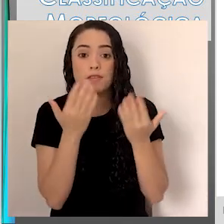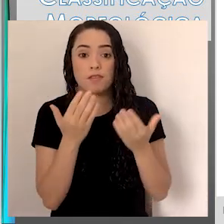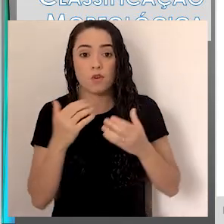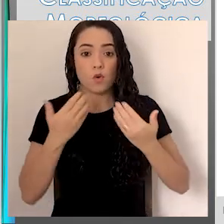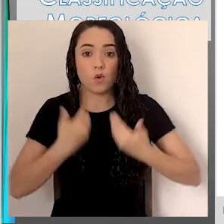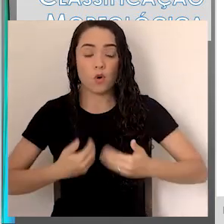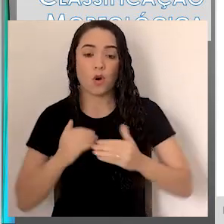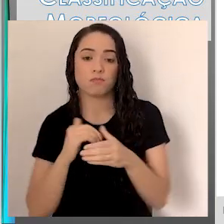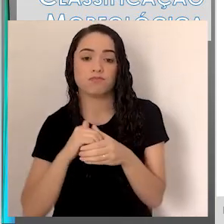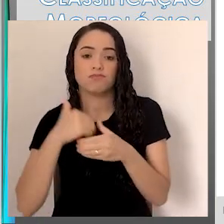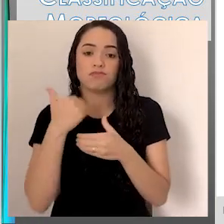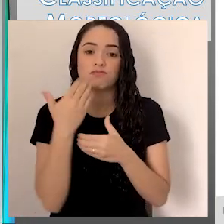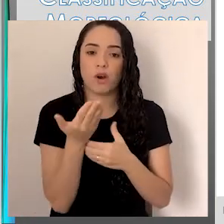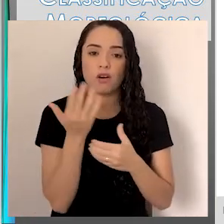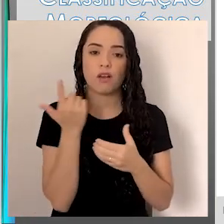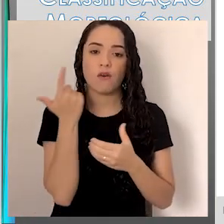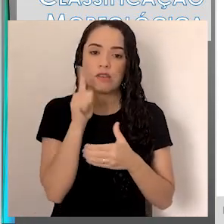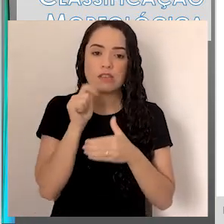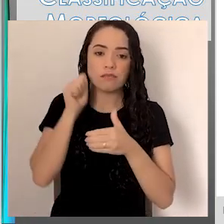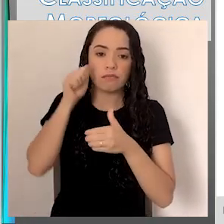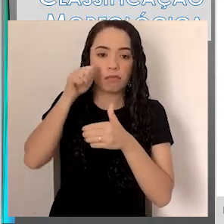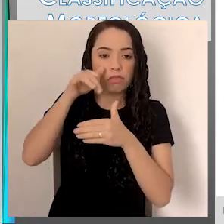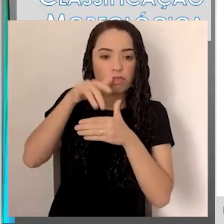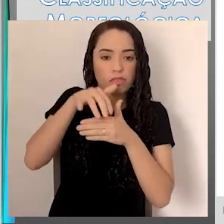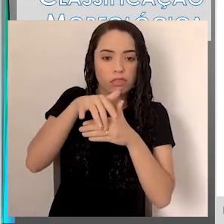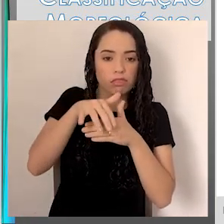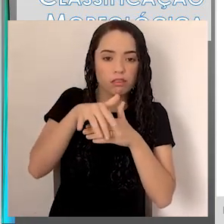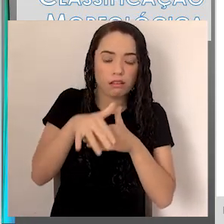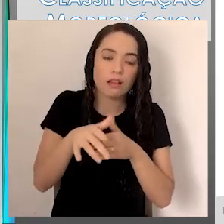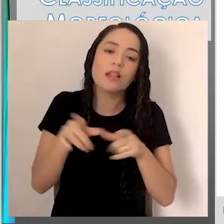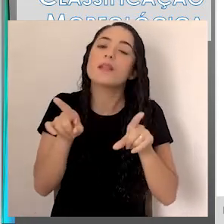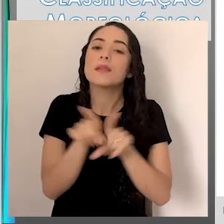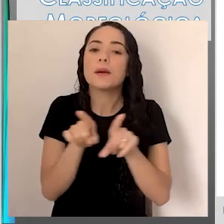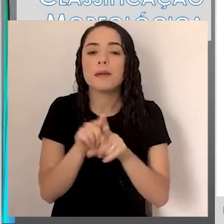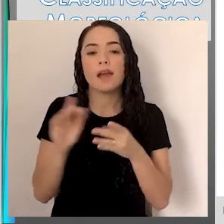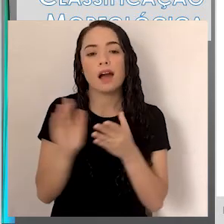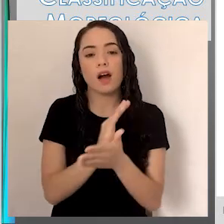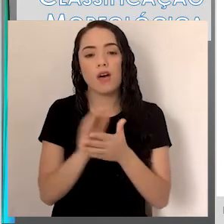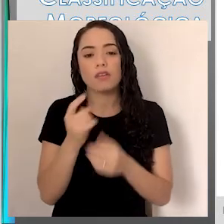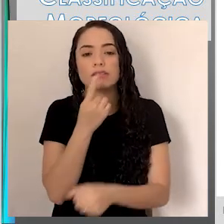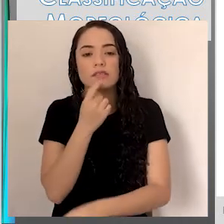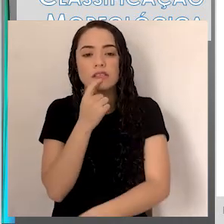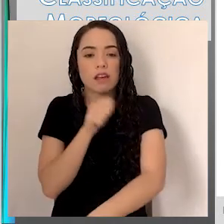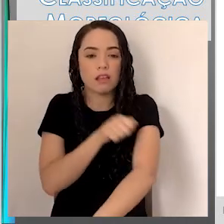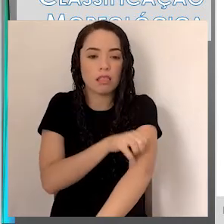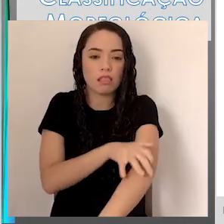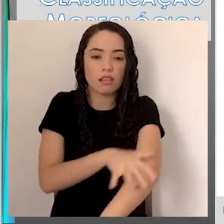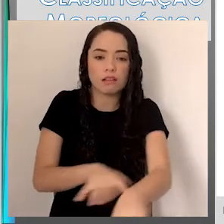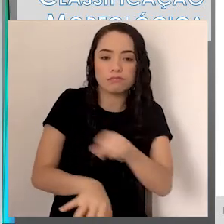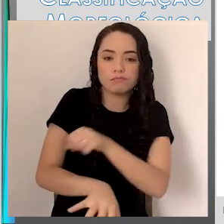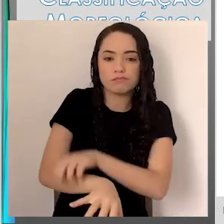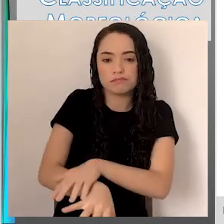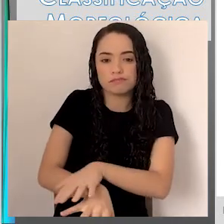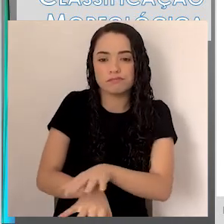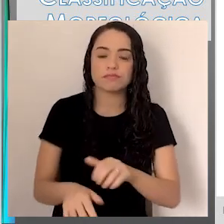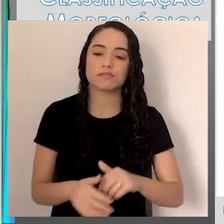não desenvolver o ducto de secreção, liberando então toda a sua produção para vasos sanguíneos mais próximos.